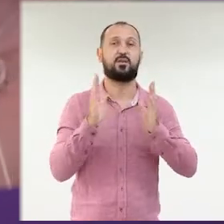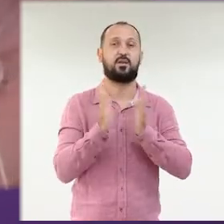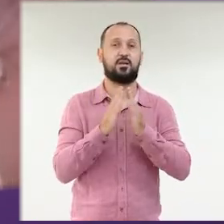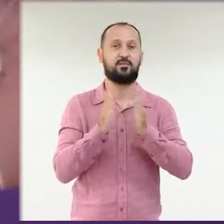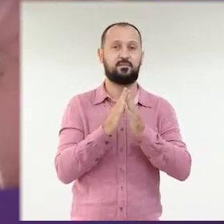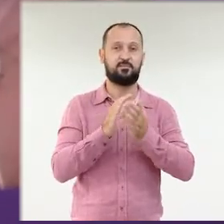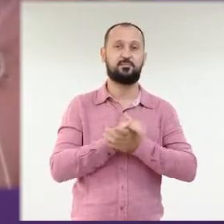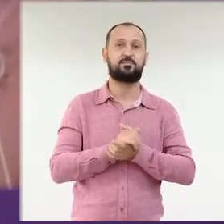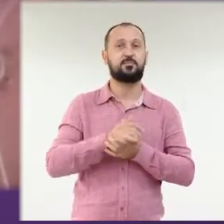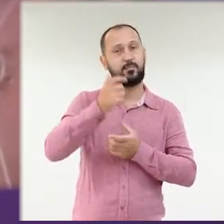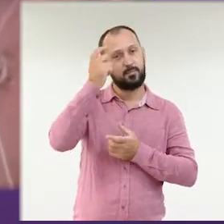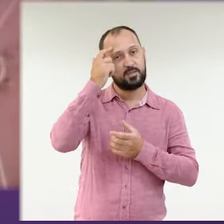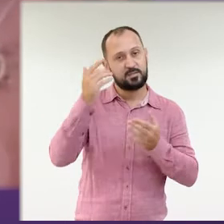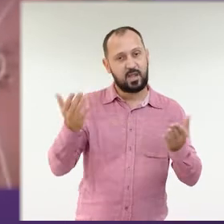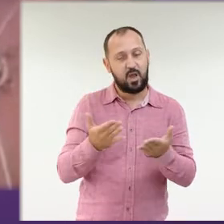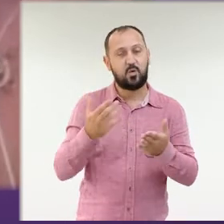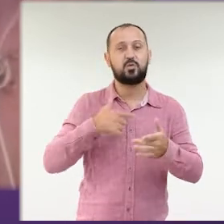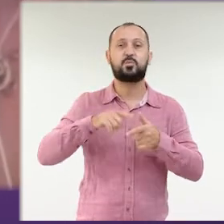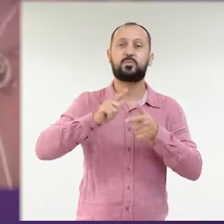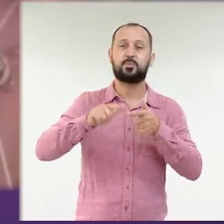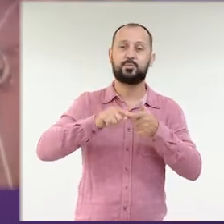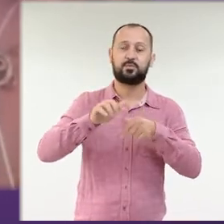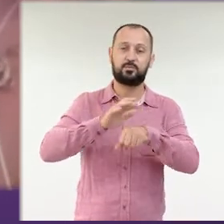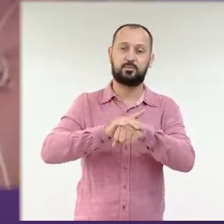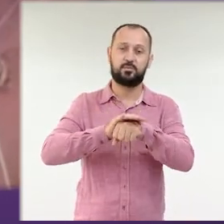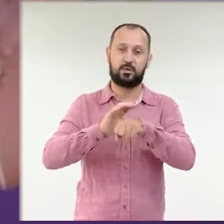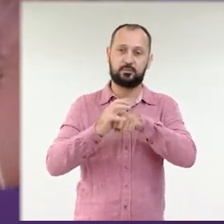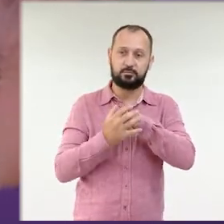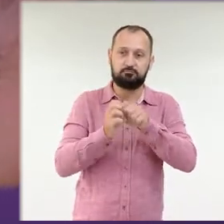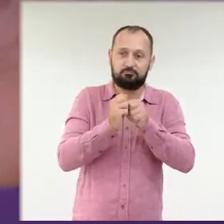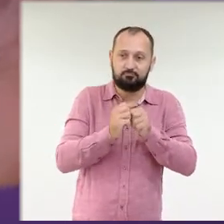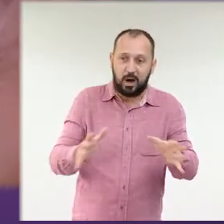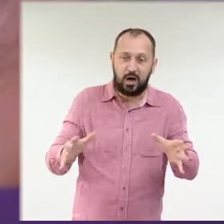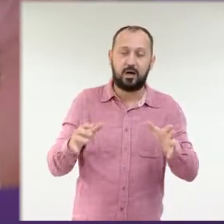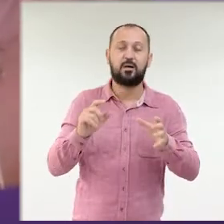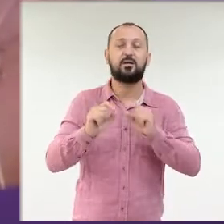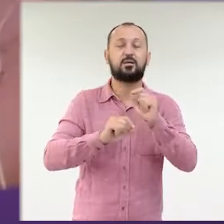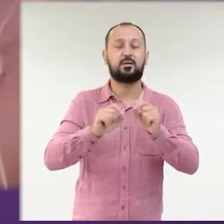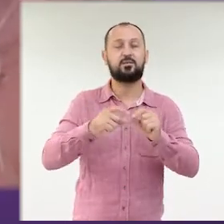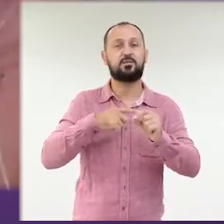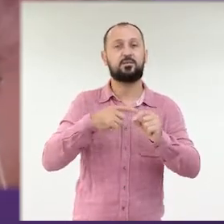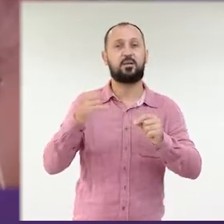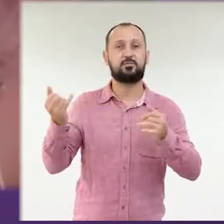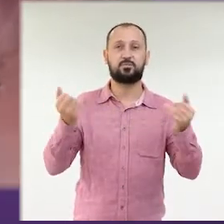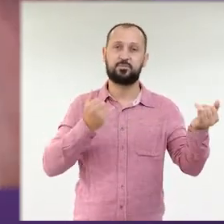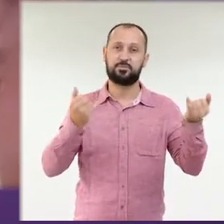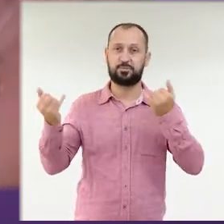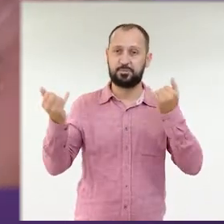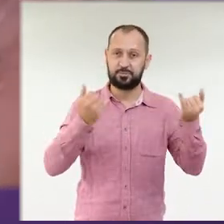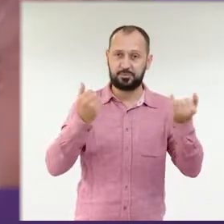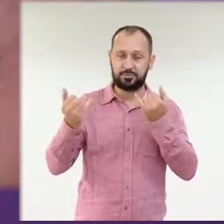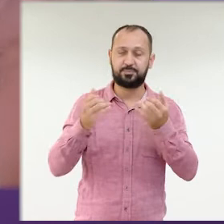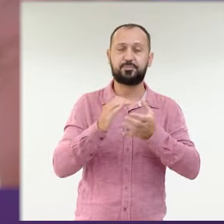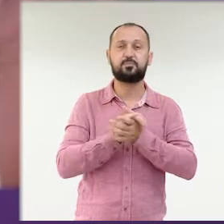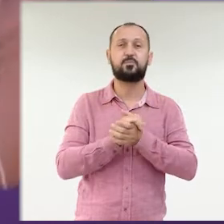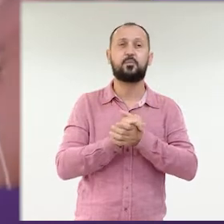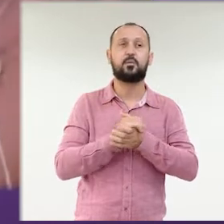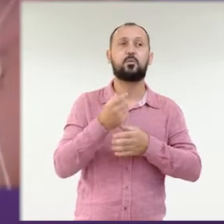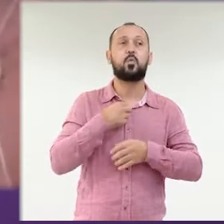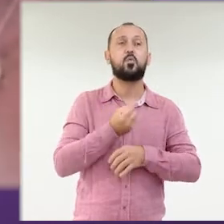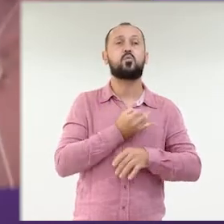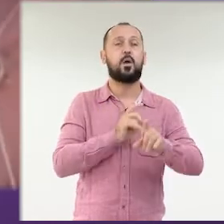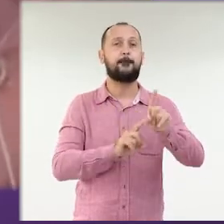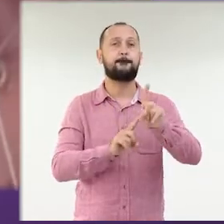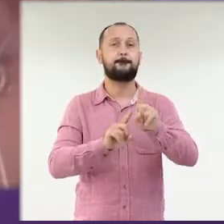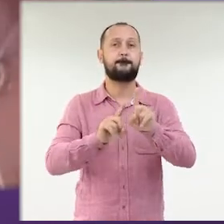dentro de casa. E você imagina agora, em período de pandemia, como a Luciana tem frisado aqui, e nós estamos recebendo dos meios de comunicação